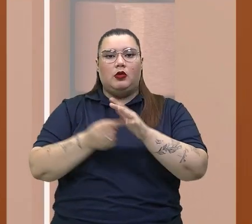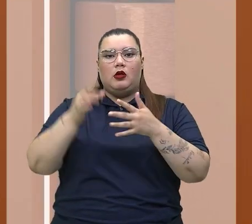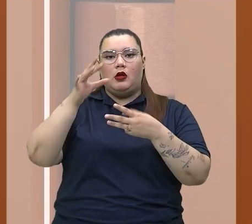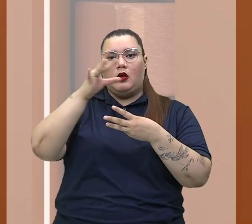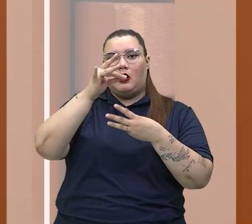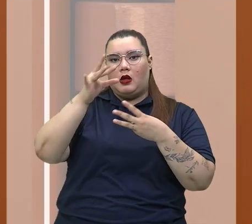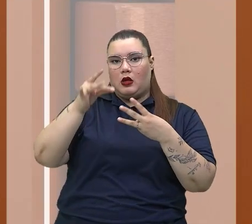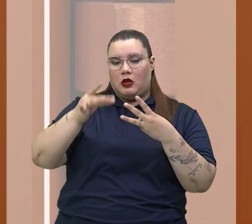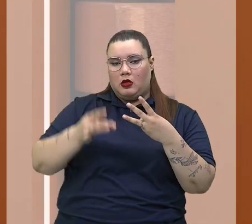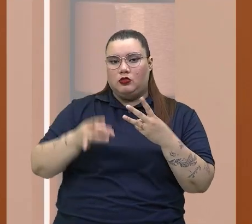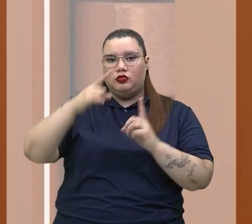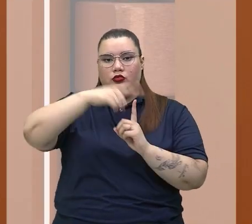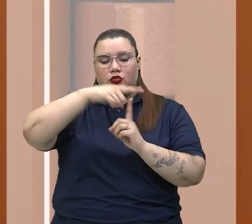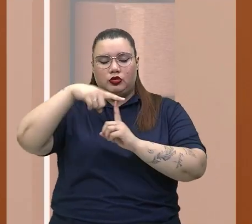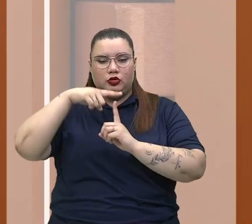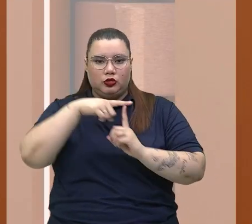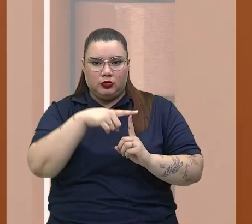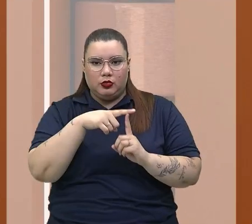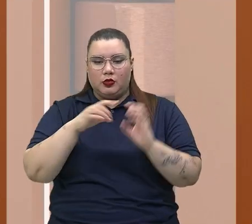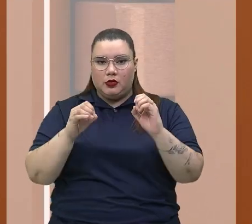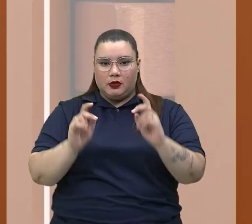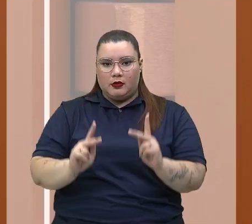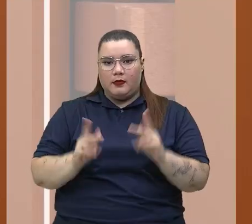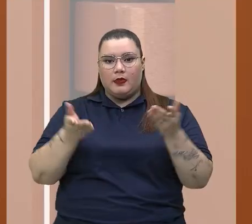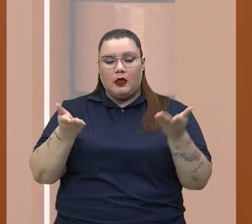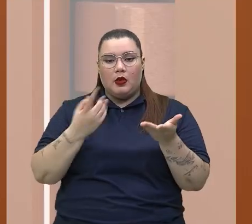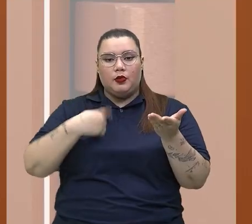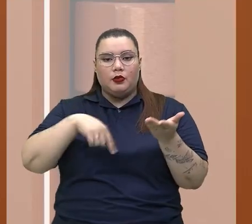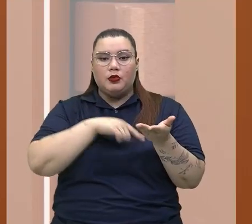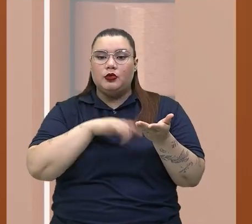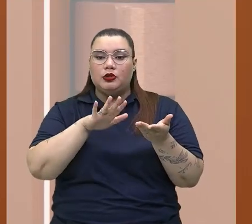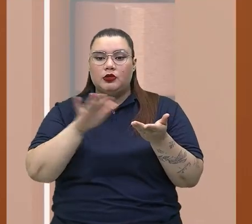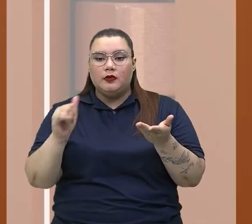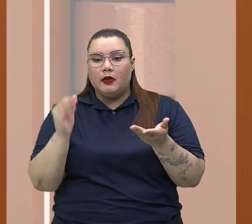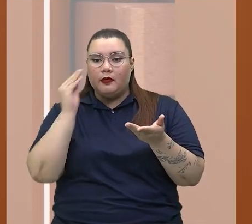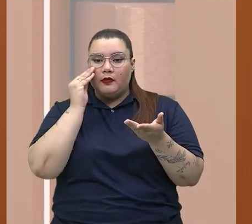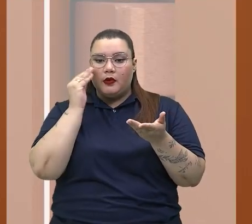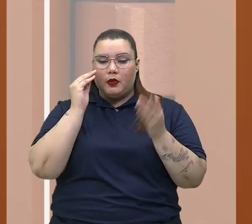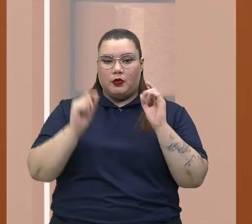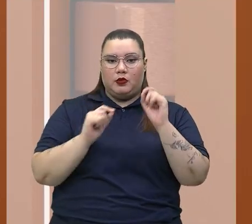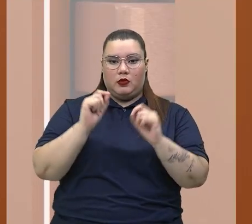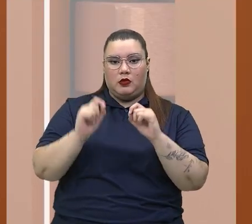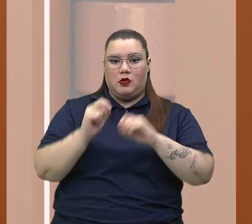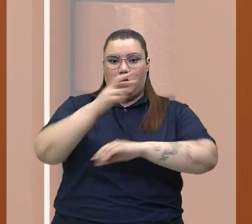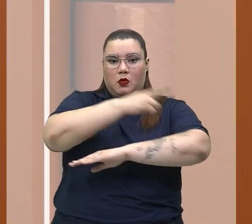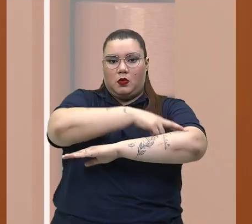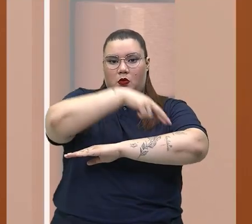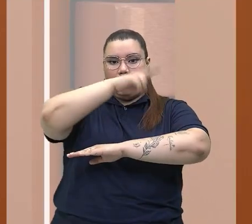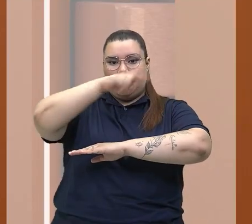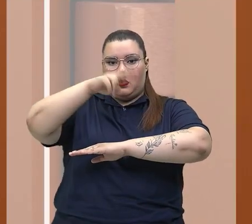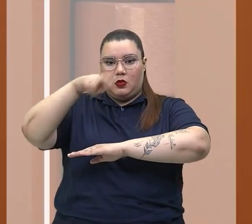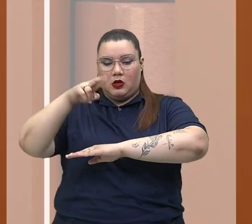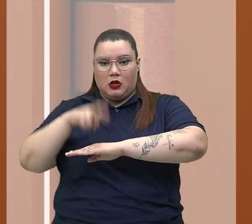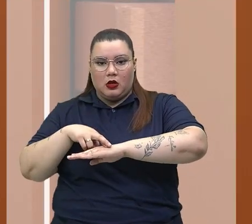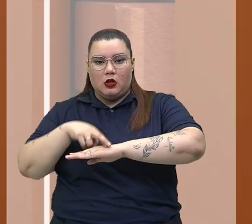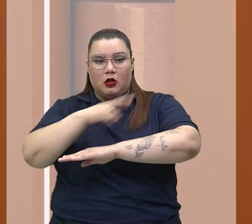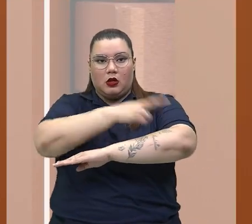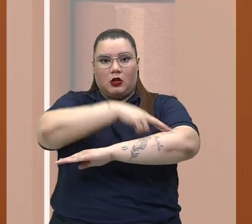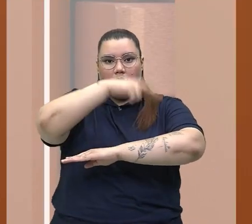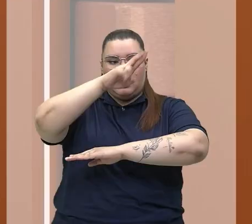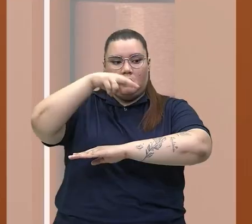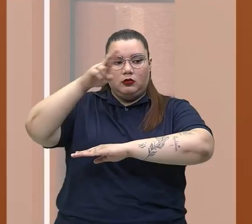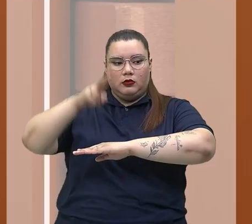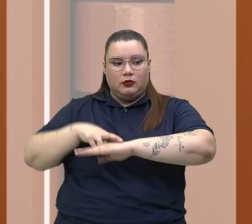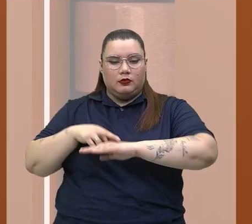de relevo. Então, nós vamos verificar que o relevo da Amazônia, ele